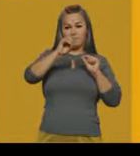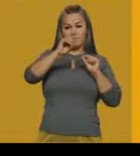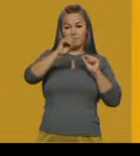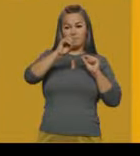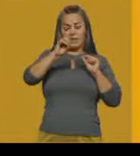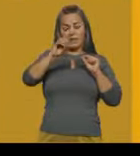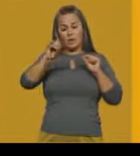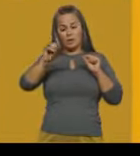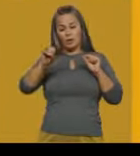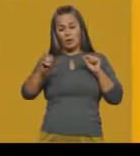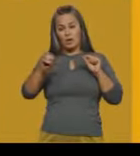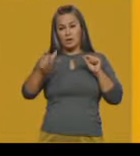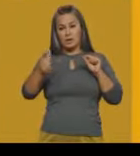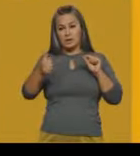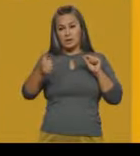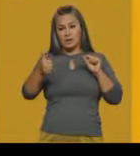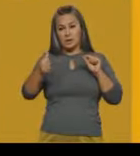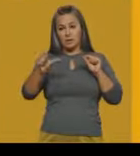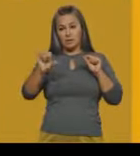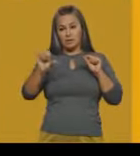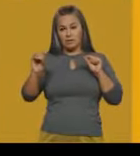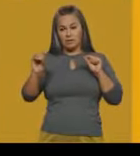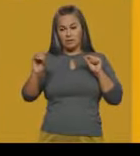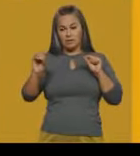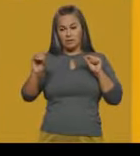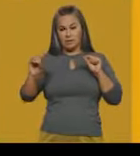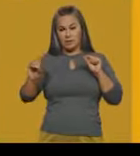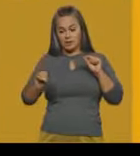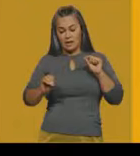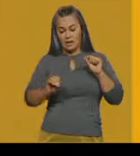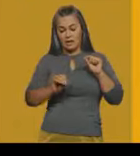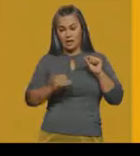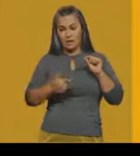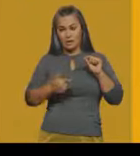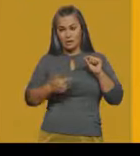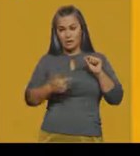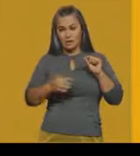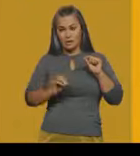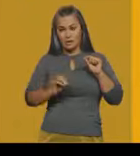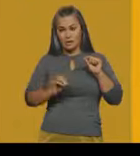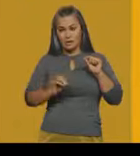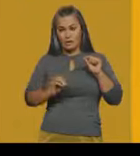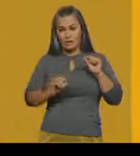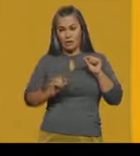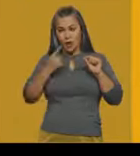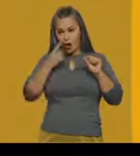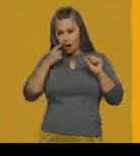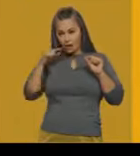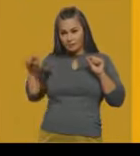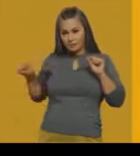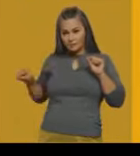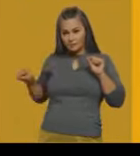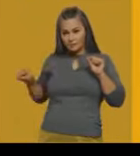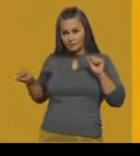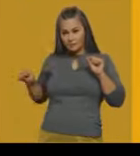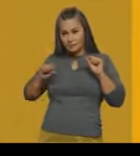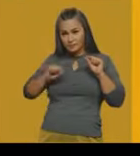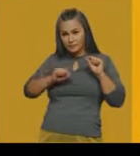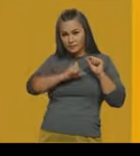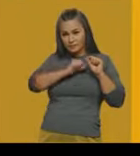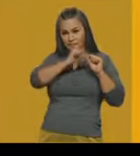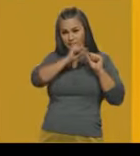graus, eu vou ter π radianos. Quando eu tiver 270, 3π sobre 2 radianos.